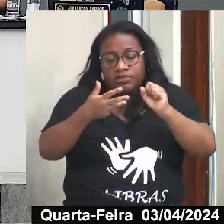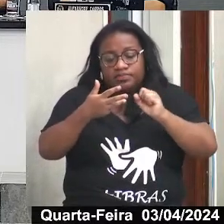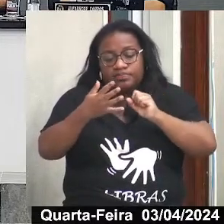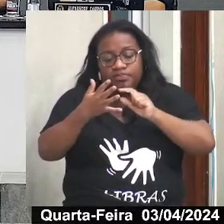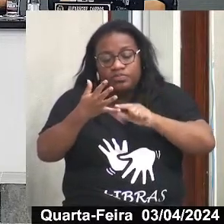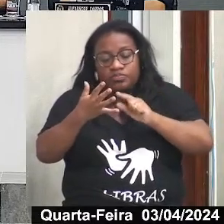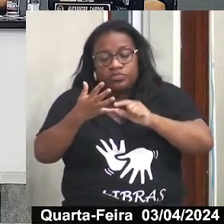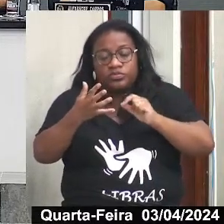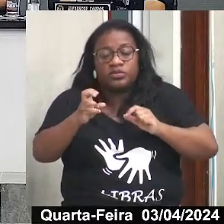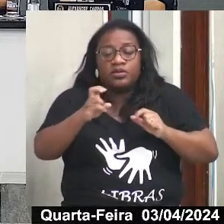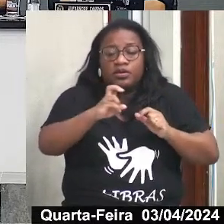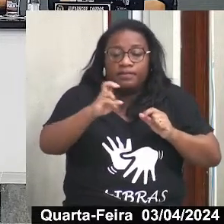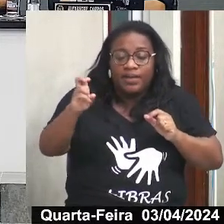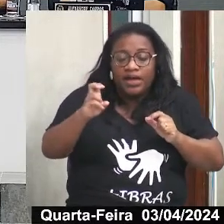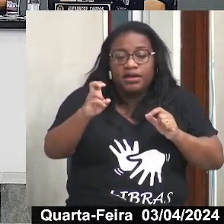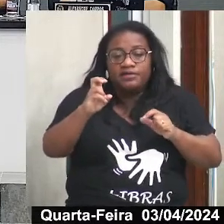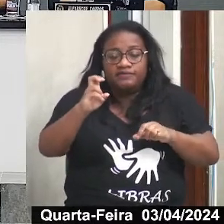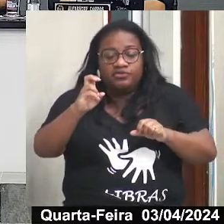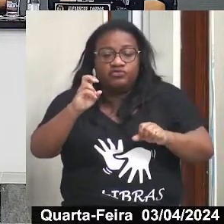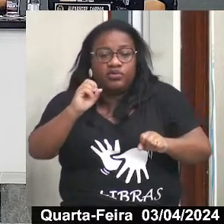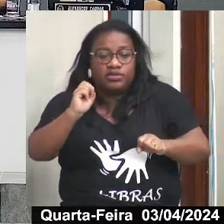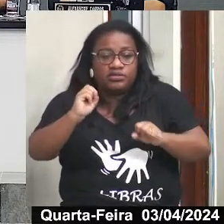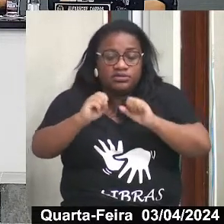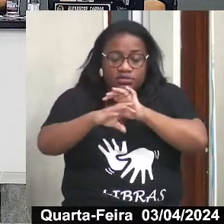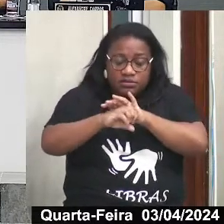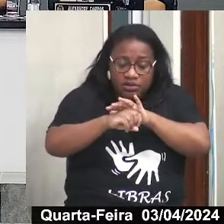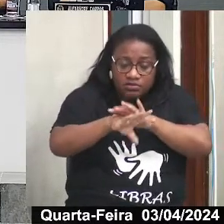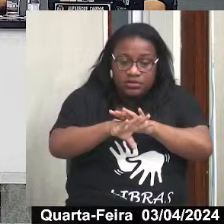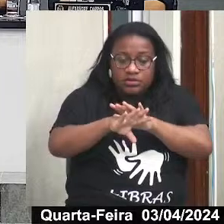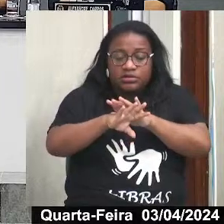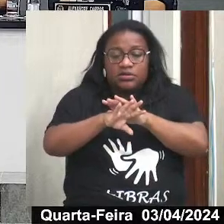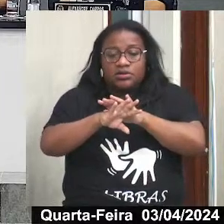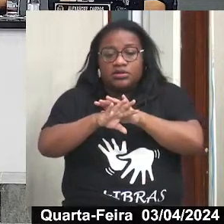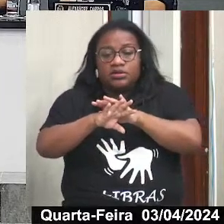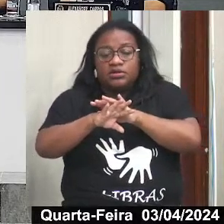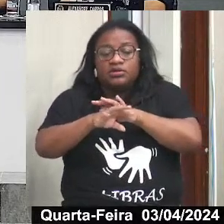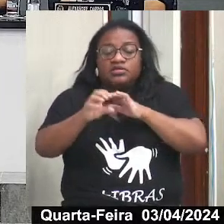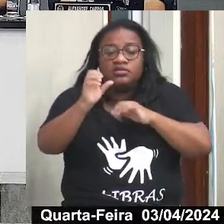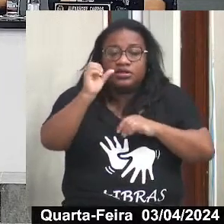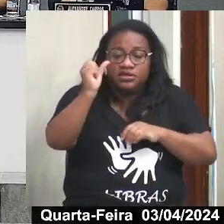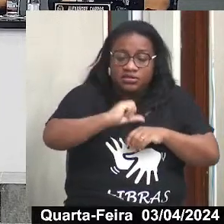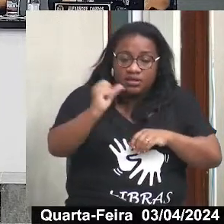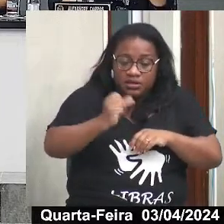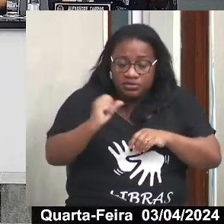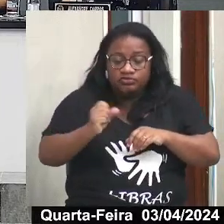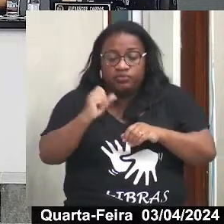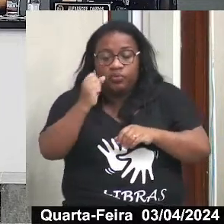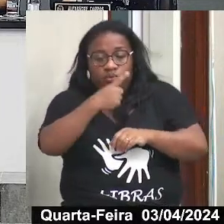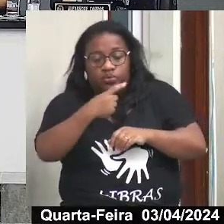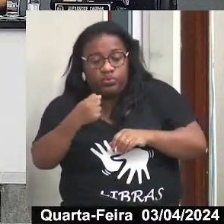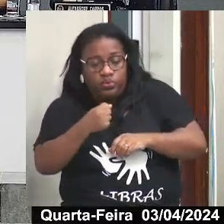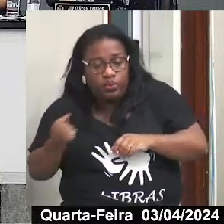Indicação 79/185/24, de autoria vereador Flávio Pereira Lima, Bobilhão do Cachilo. Indicação